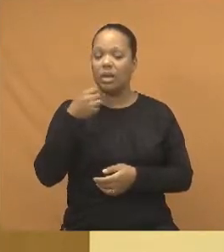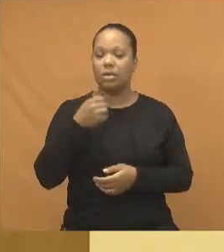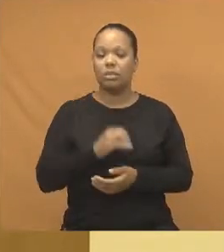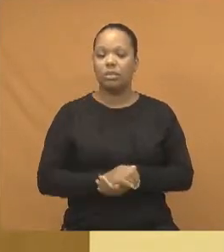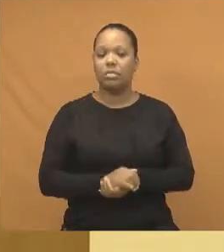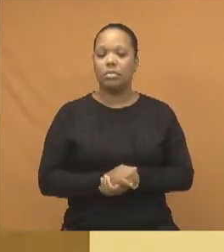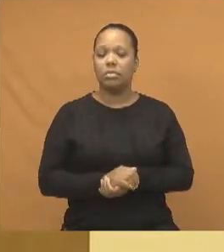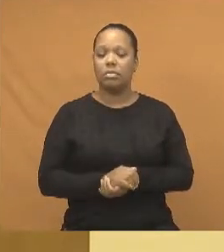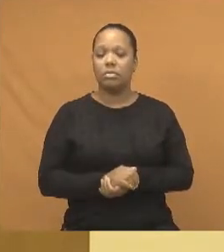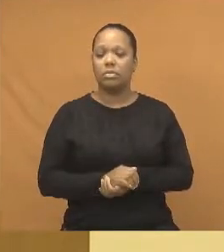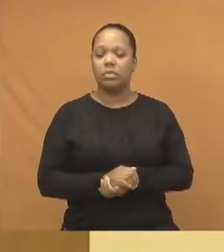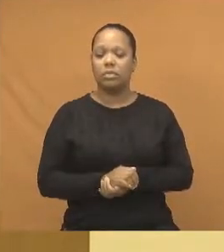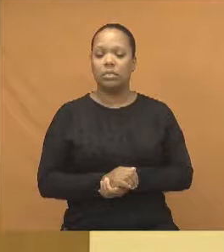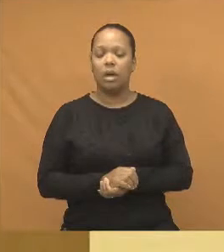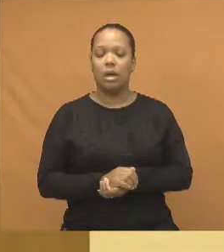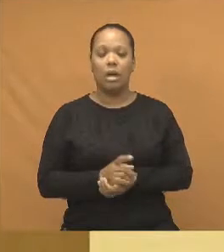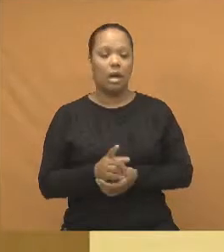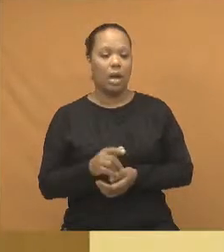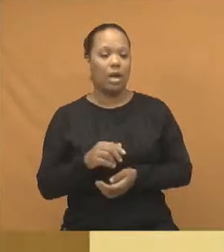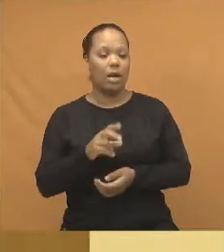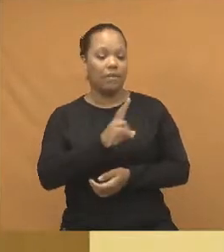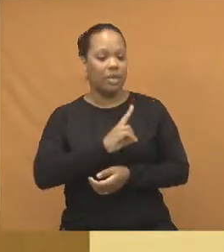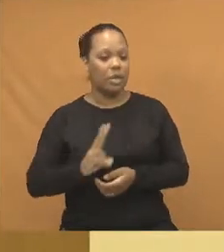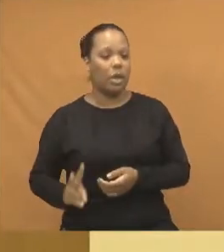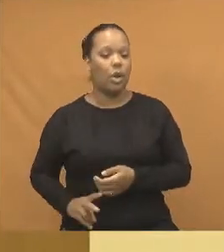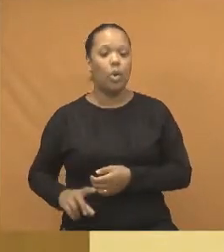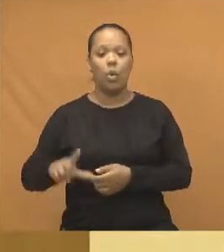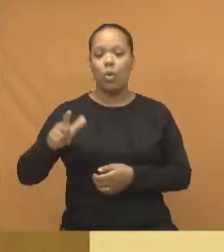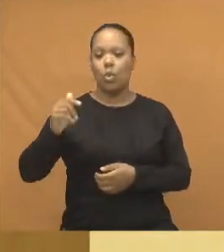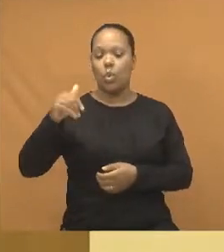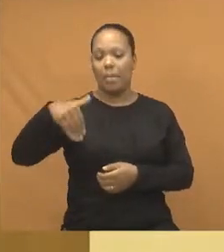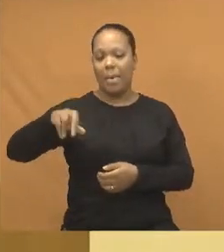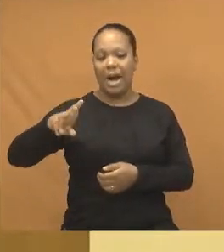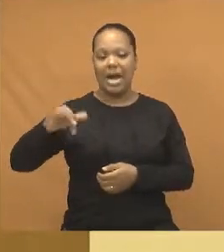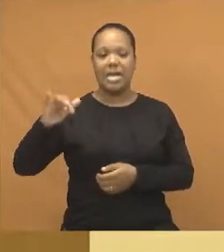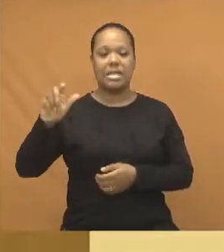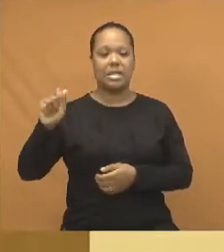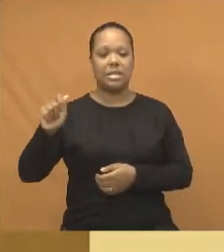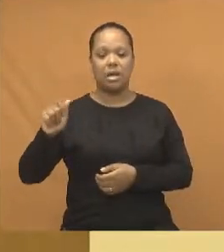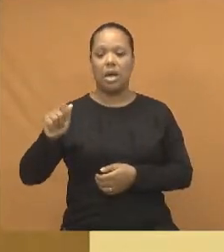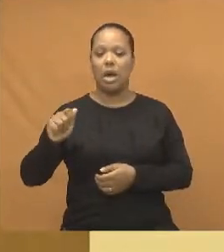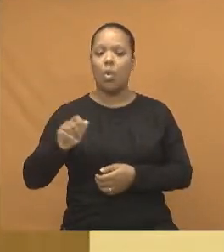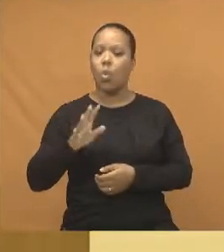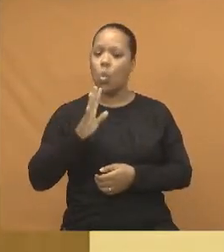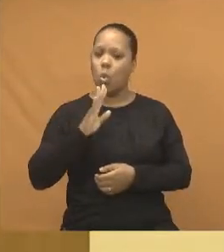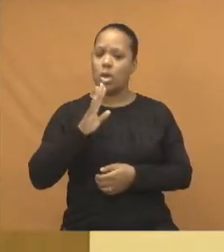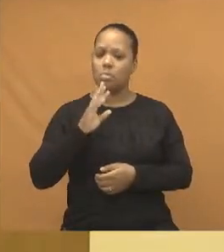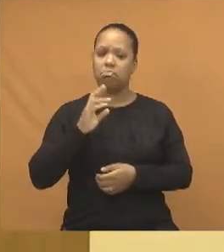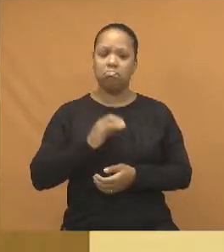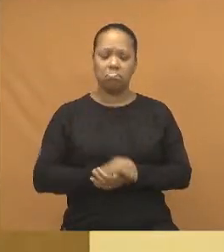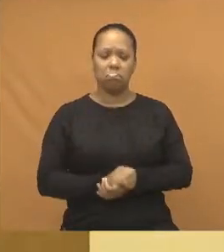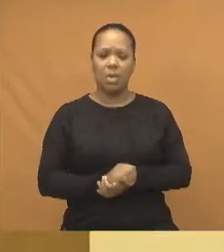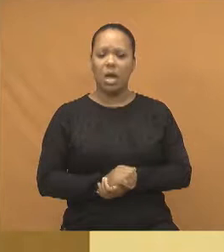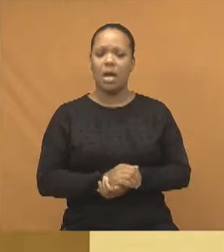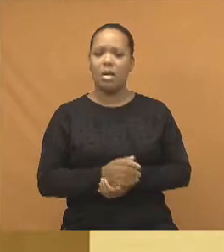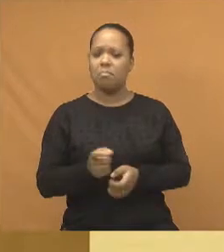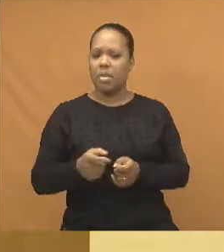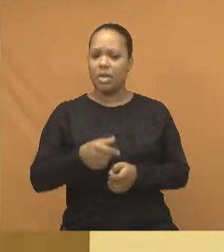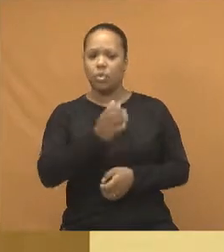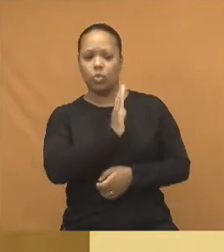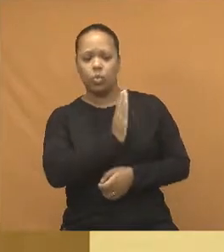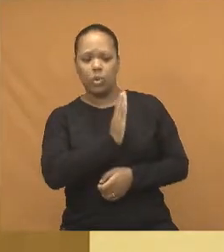ouvi atentamente a fala da vereadora doutora Márcia, profunda conhecedora do assunto,